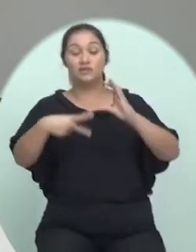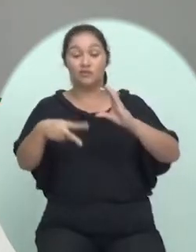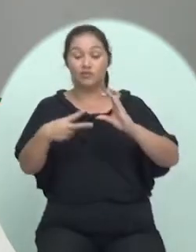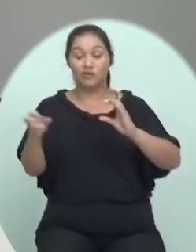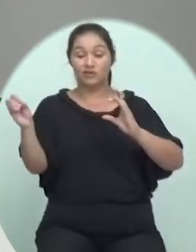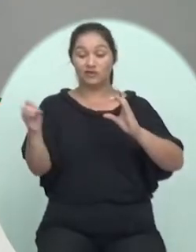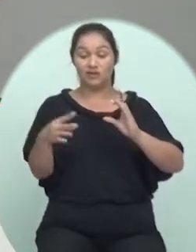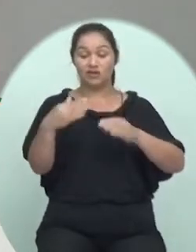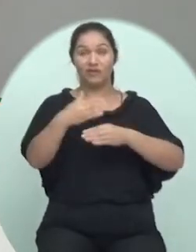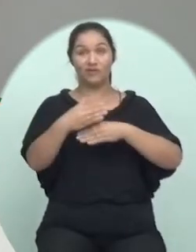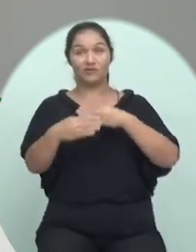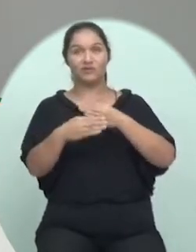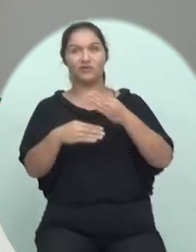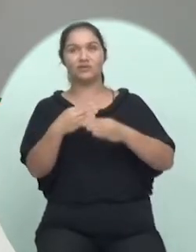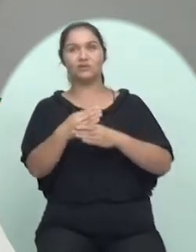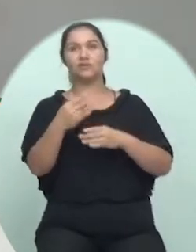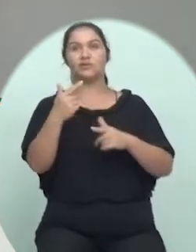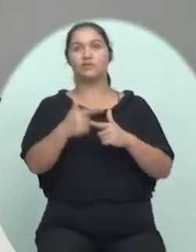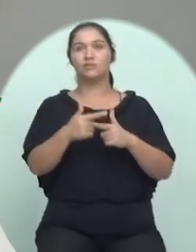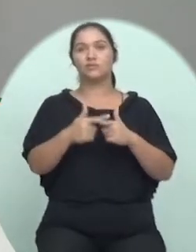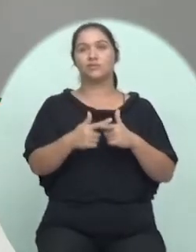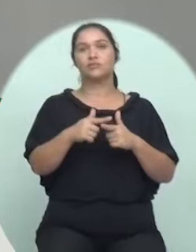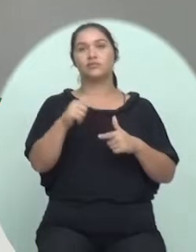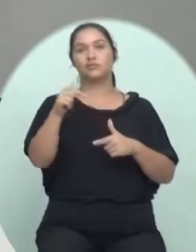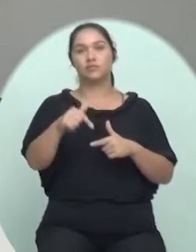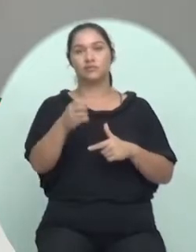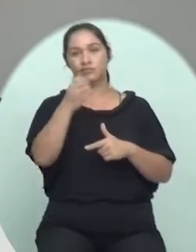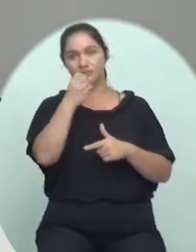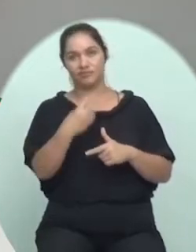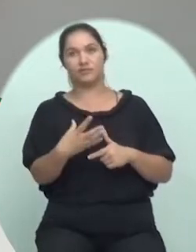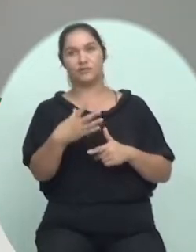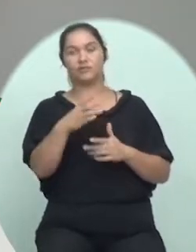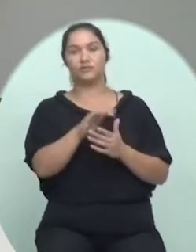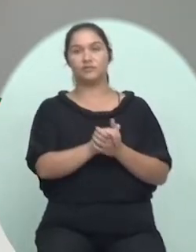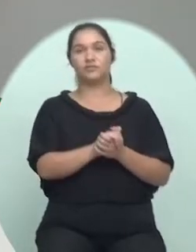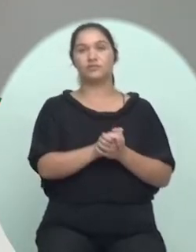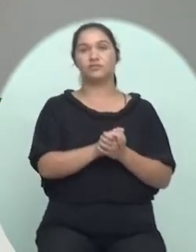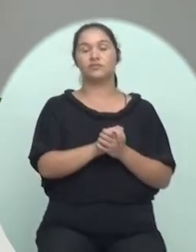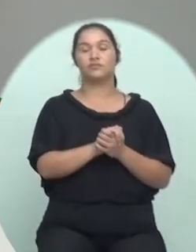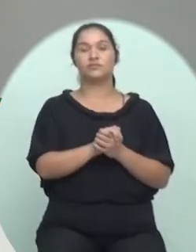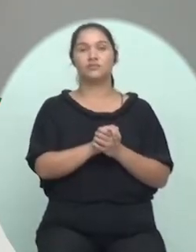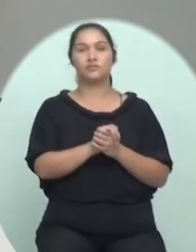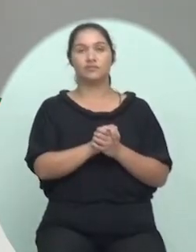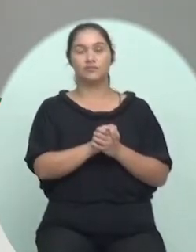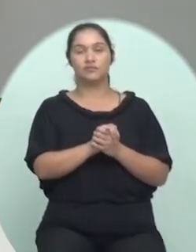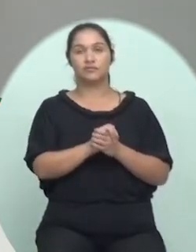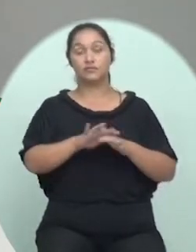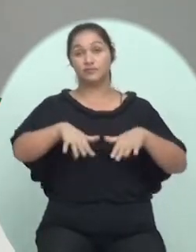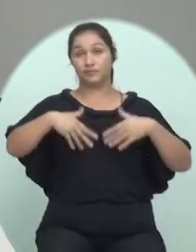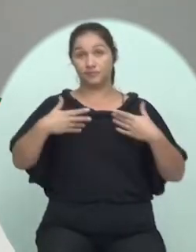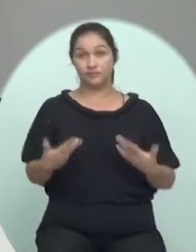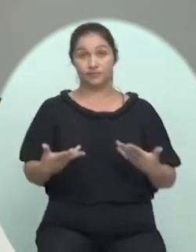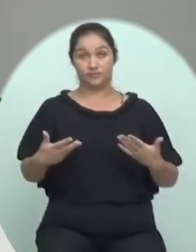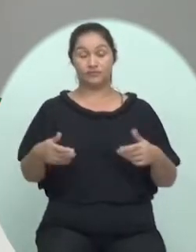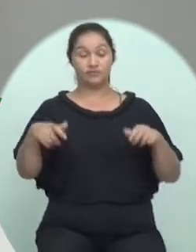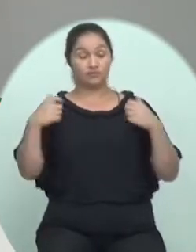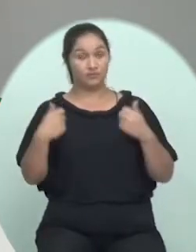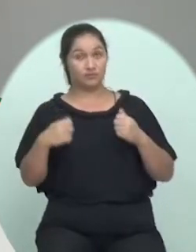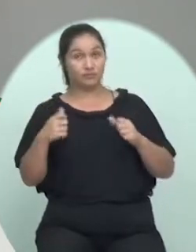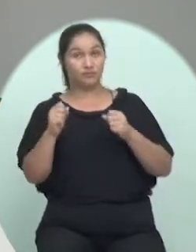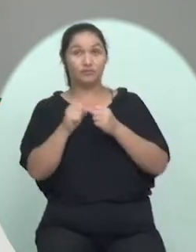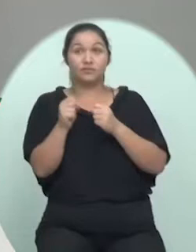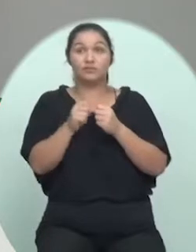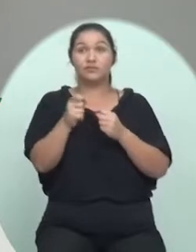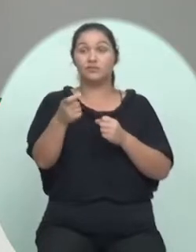vindo, porque tem um centro profissional, vários médicos, e a gente muitas vezes atrapalha. Então, isso é que nós temos que fazer. Fazer